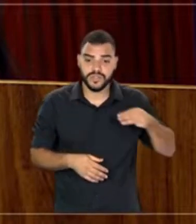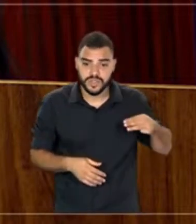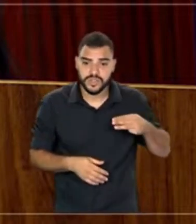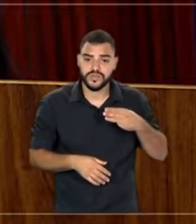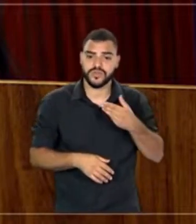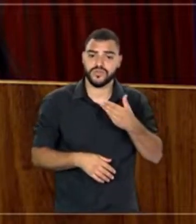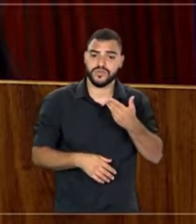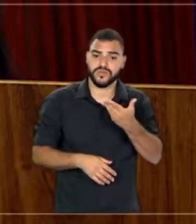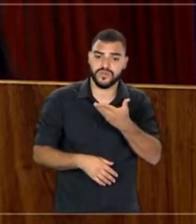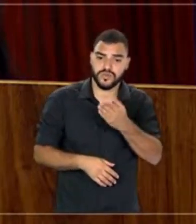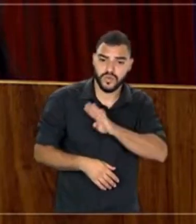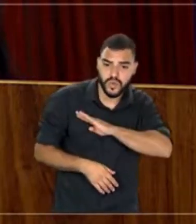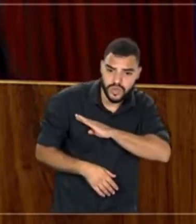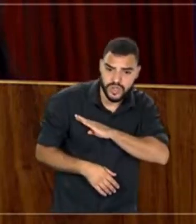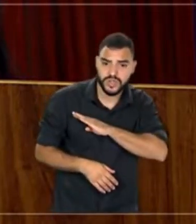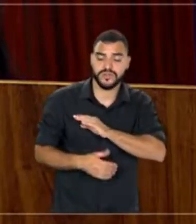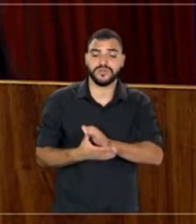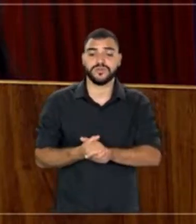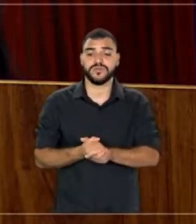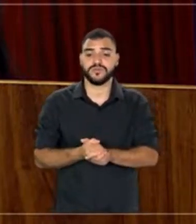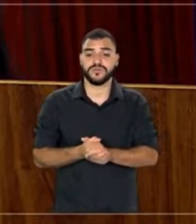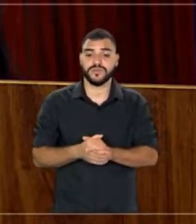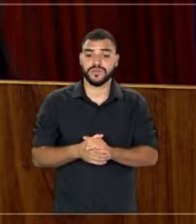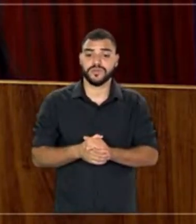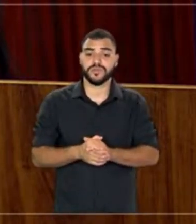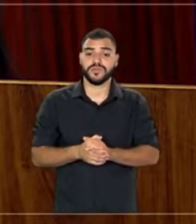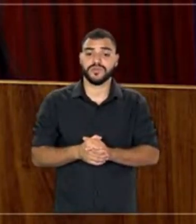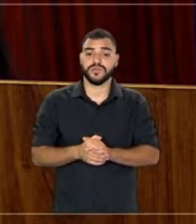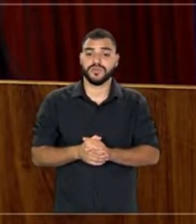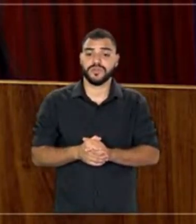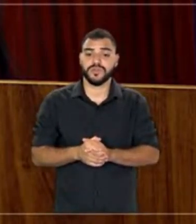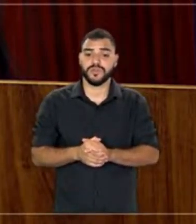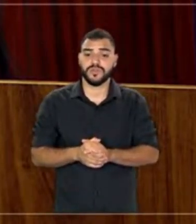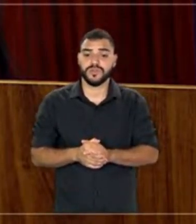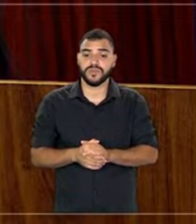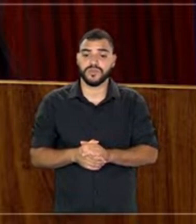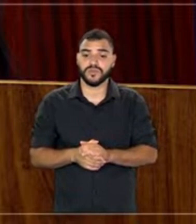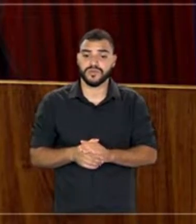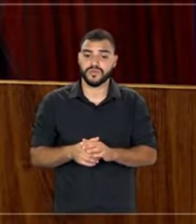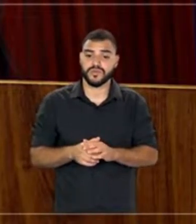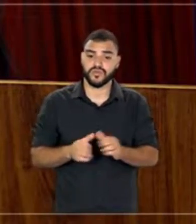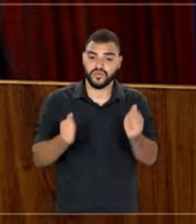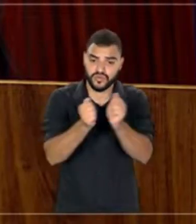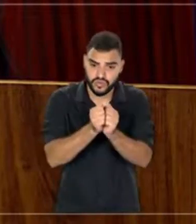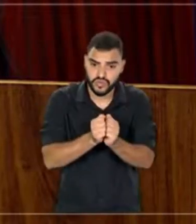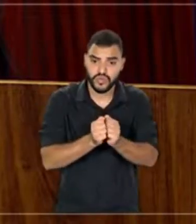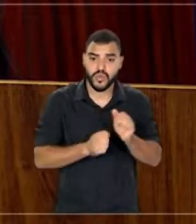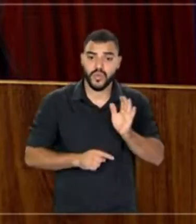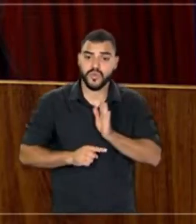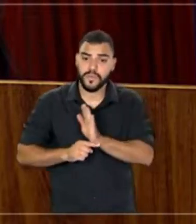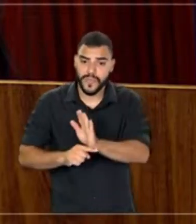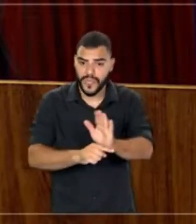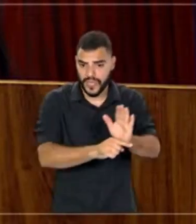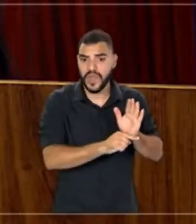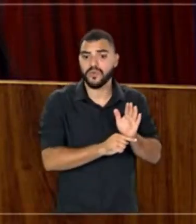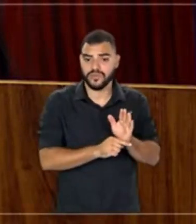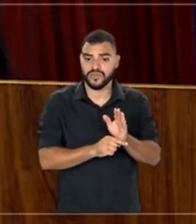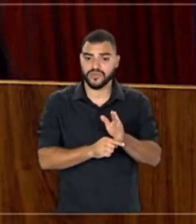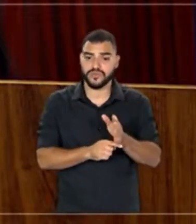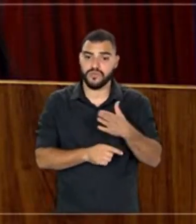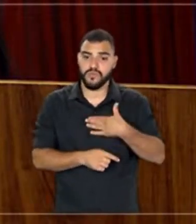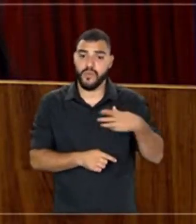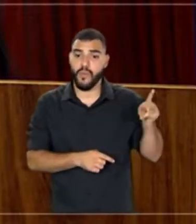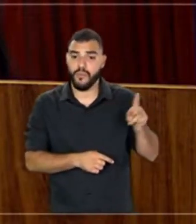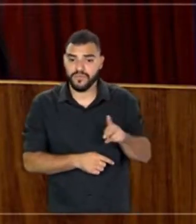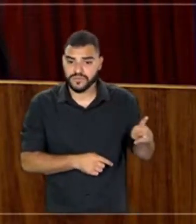tenho certeza de que, juntamente com o indispensável e competente auxílio de meu professor, colega